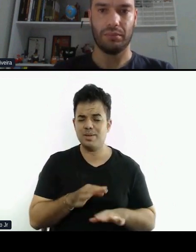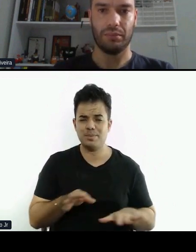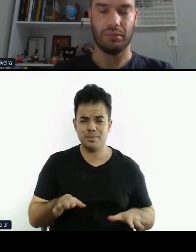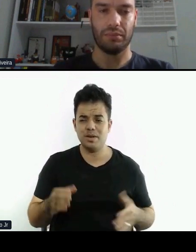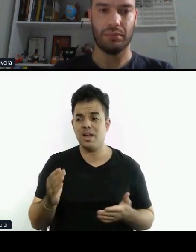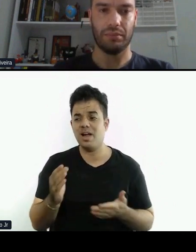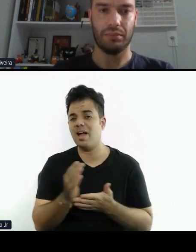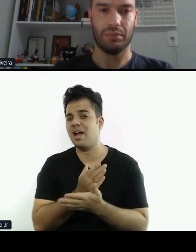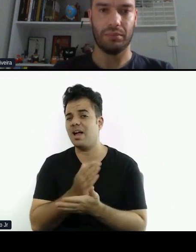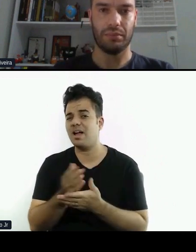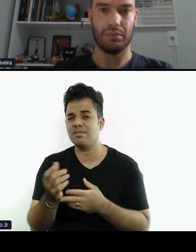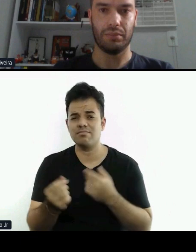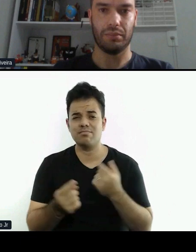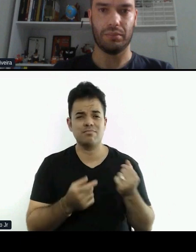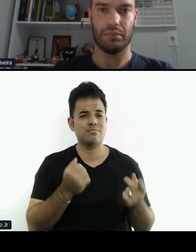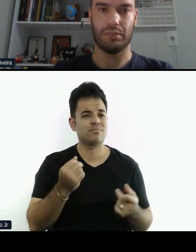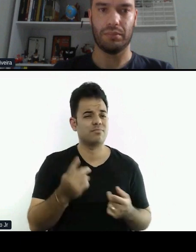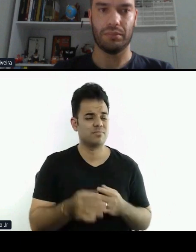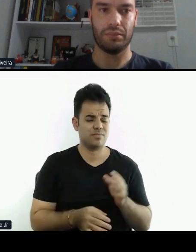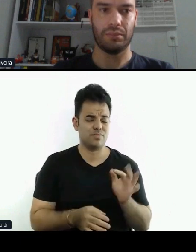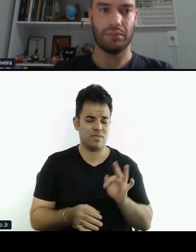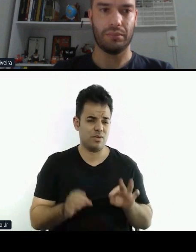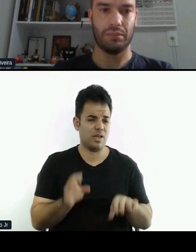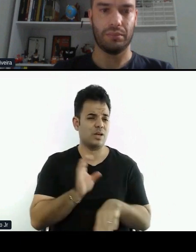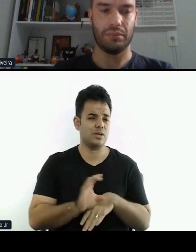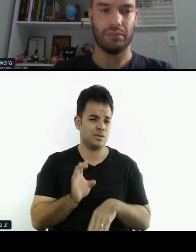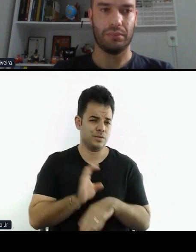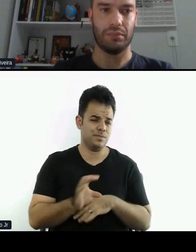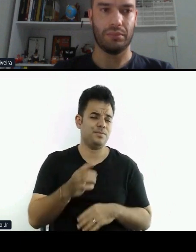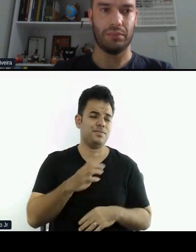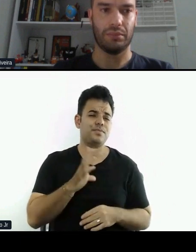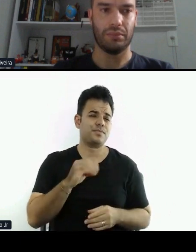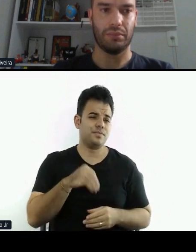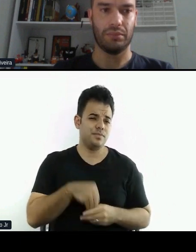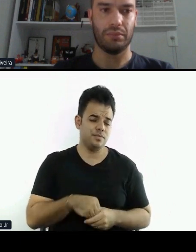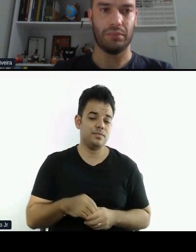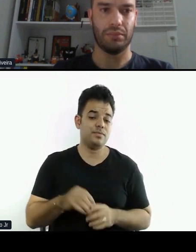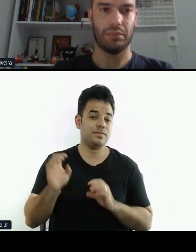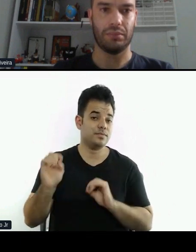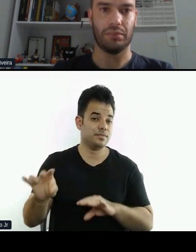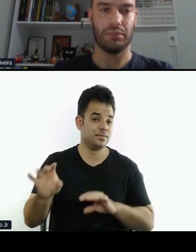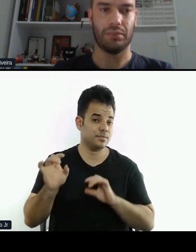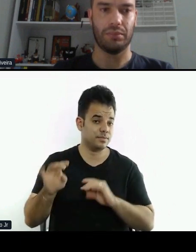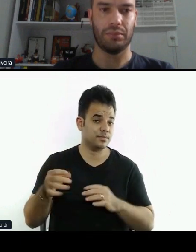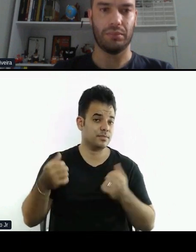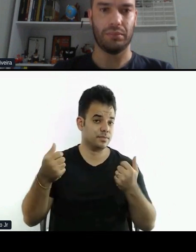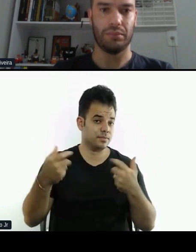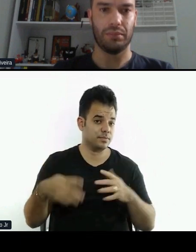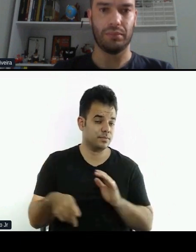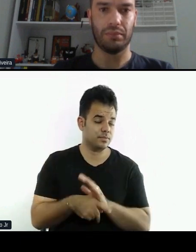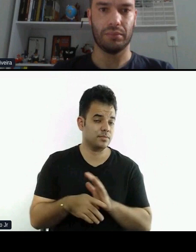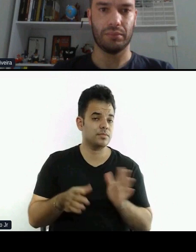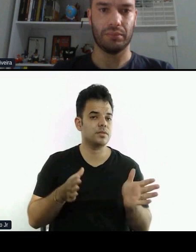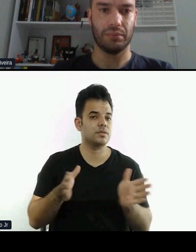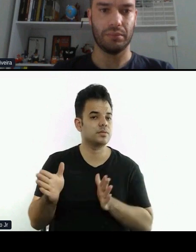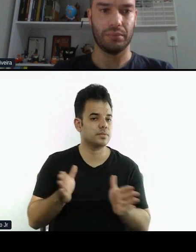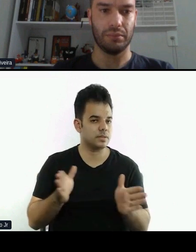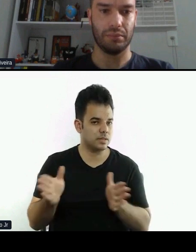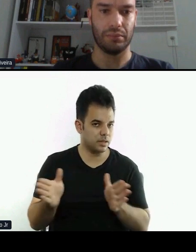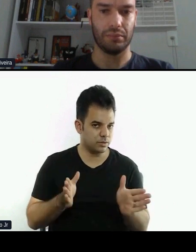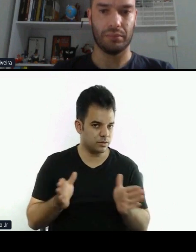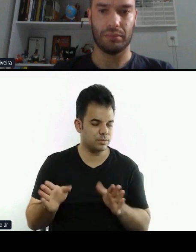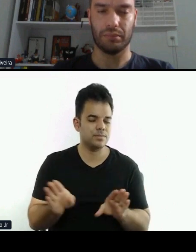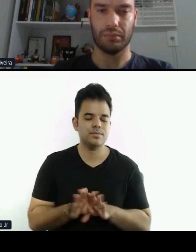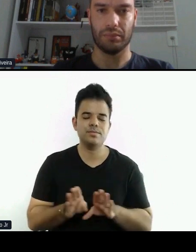cursos, existem a obrigação de ter algumas disciplinas falando sobre acessibilidade, e